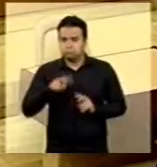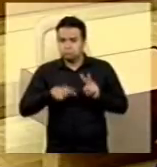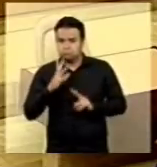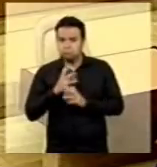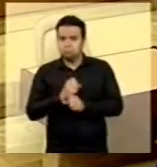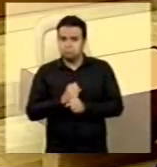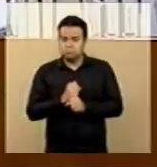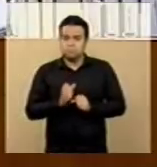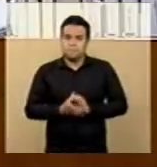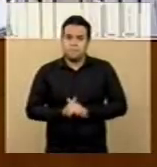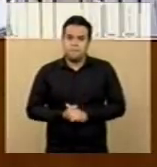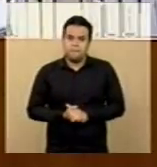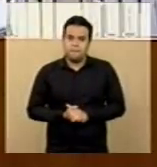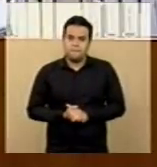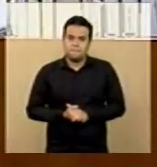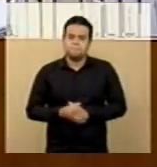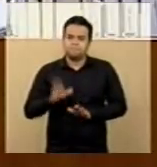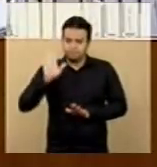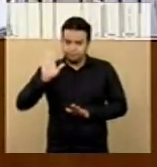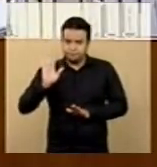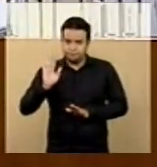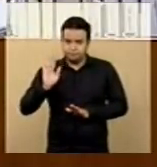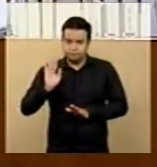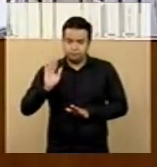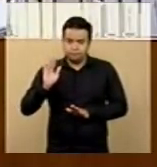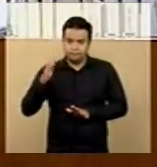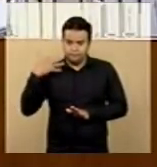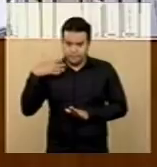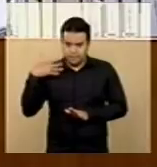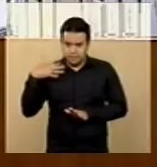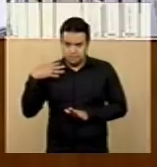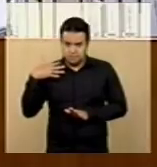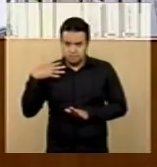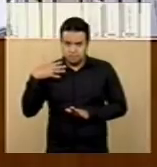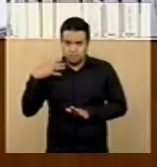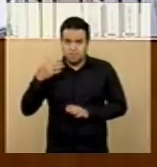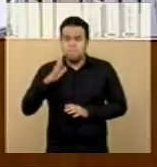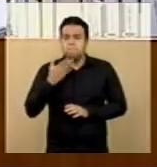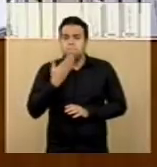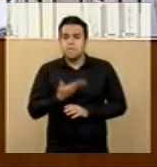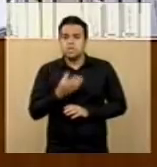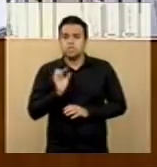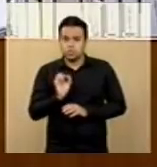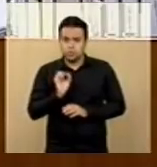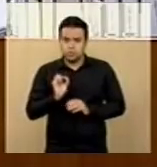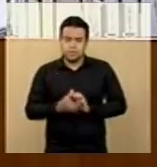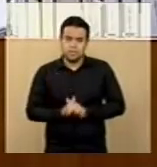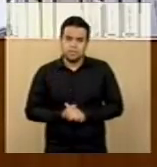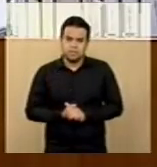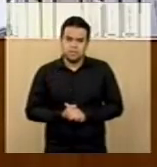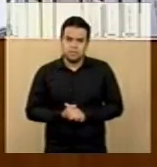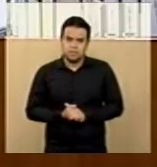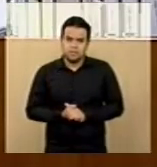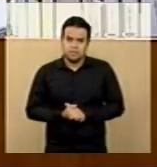Mas eu apenas, se Vossa Excelência me permite, ministro, acho que relativamente a esses pedidos de dilação